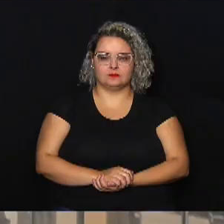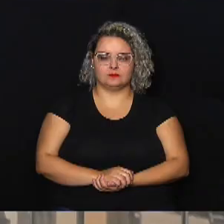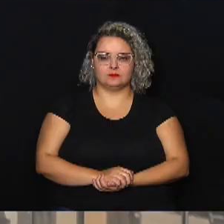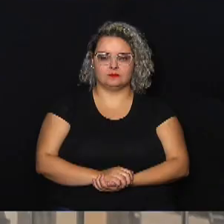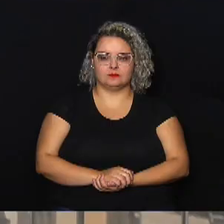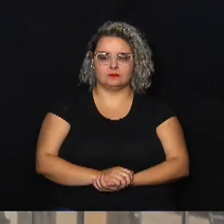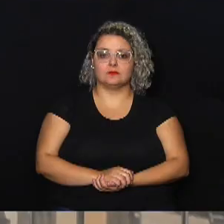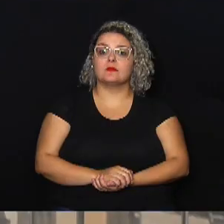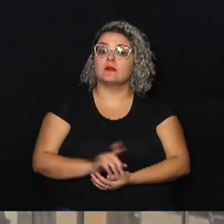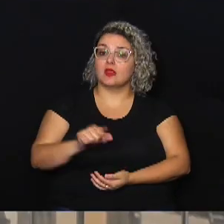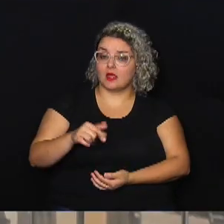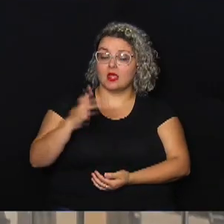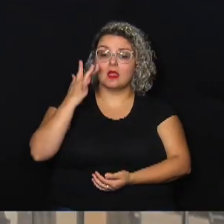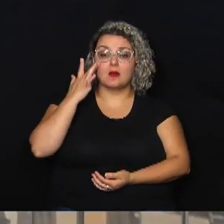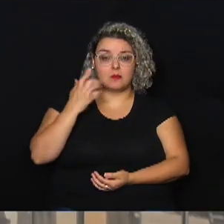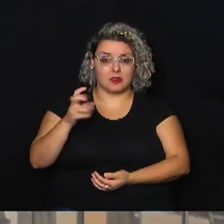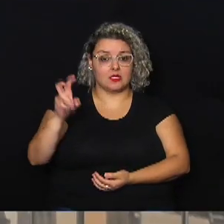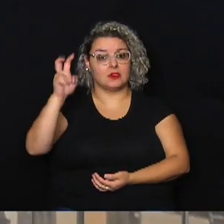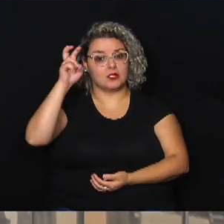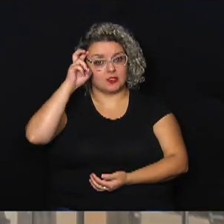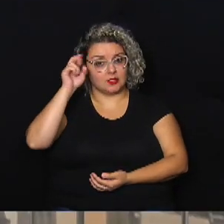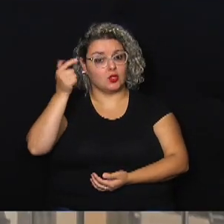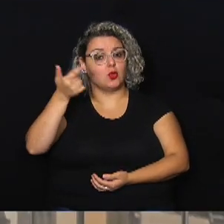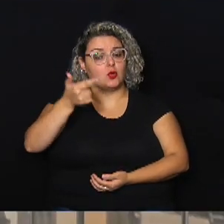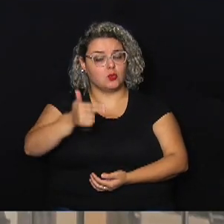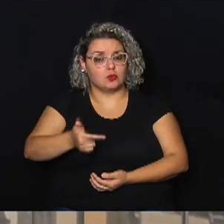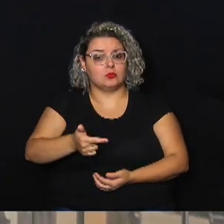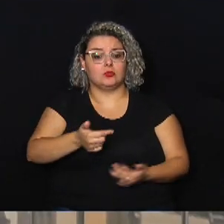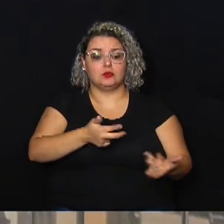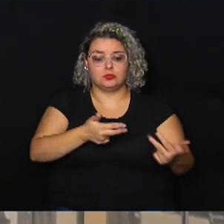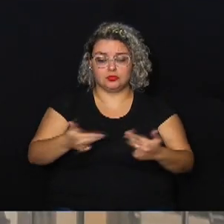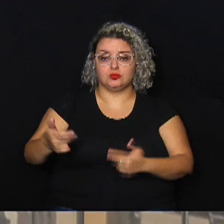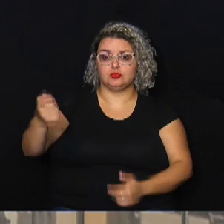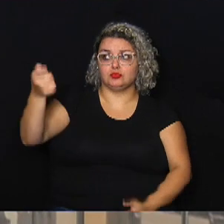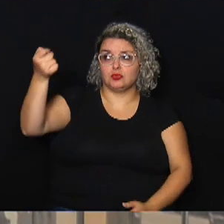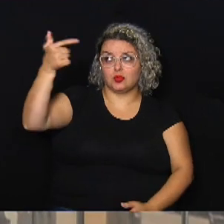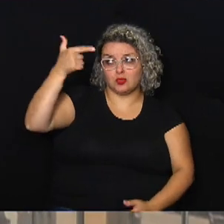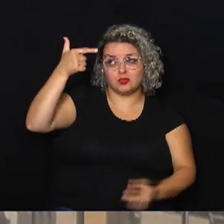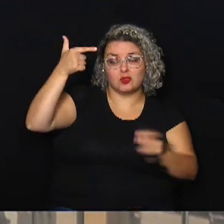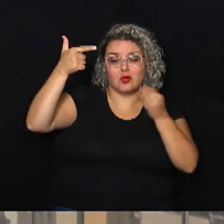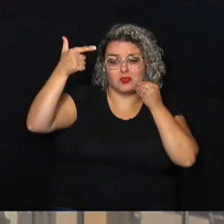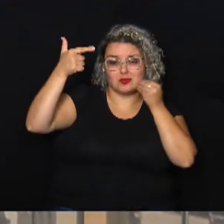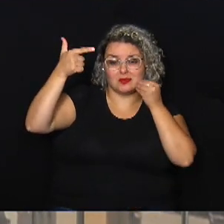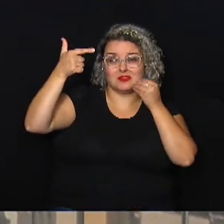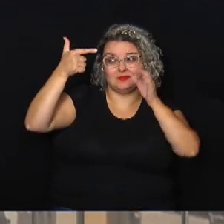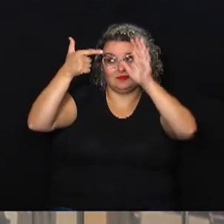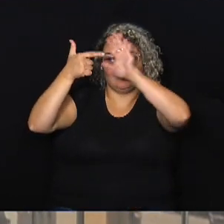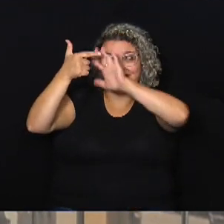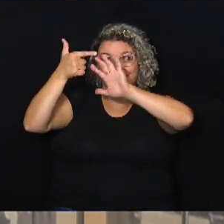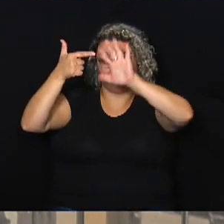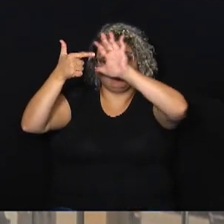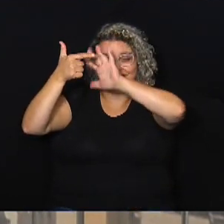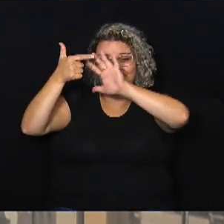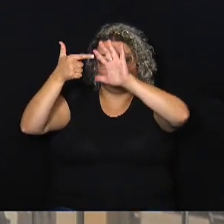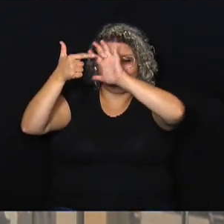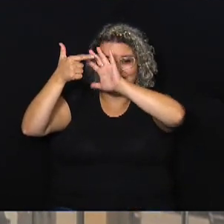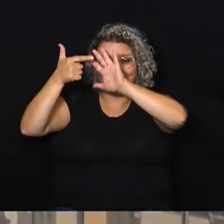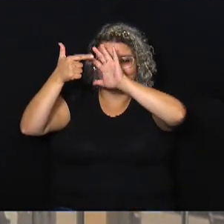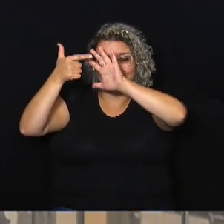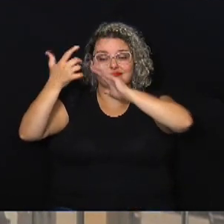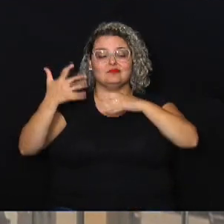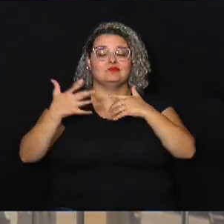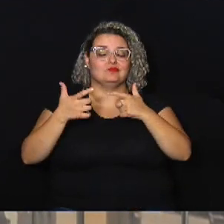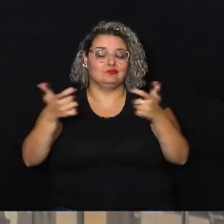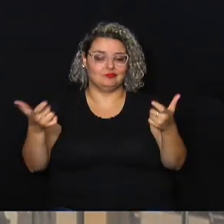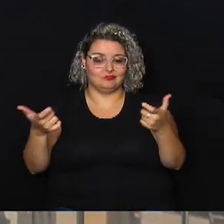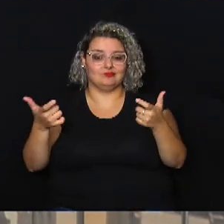E amanhã, quinta-feira, segue esta tendência, viu? Do sol tentando aparecer, mas ainda com a nebulosidade em